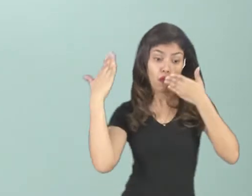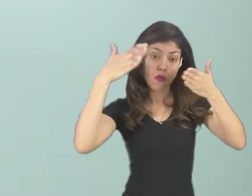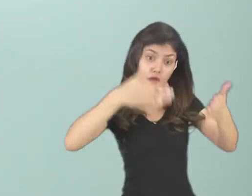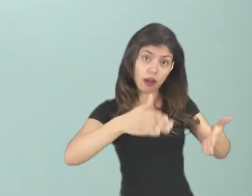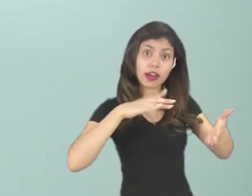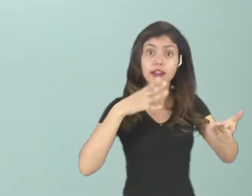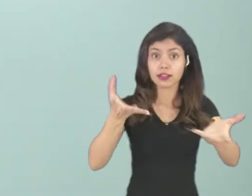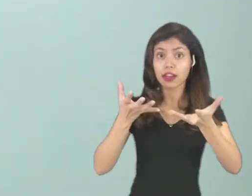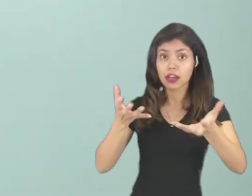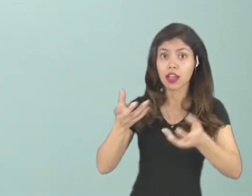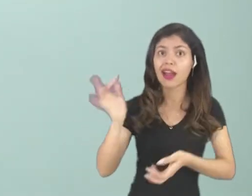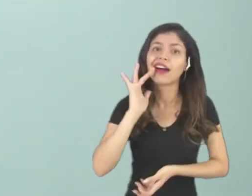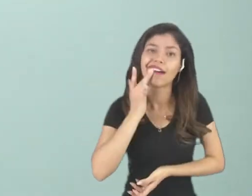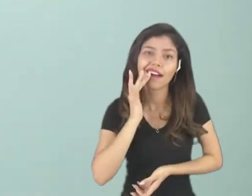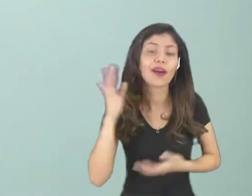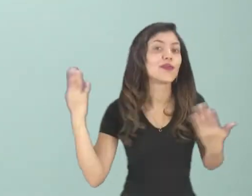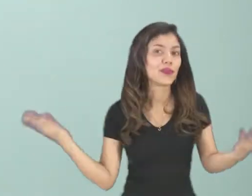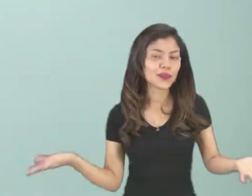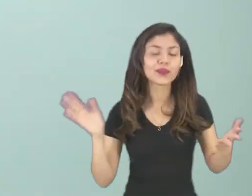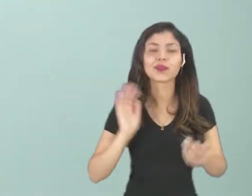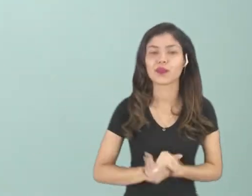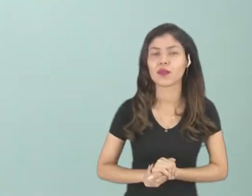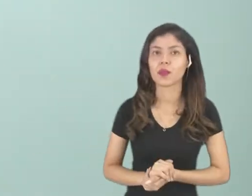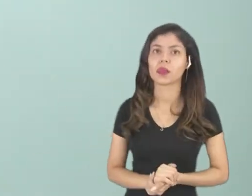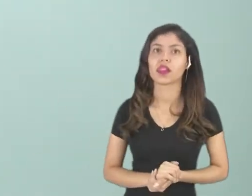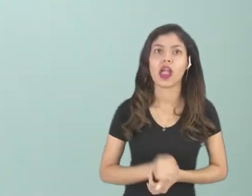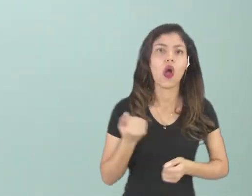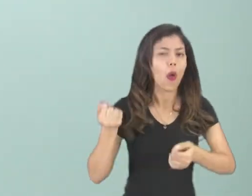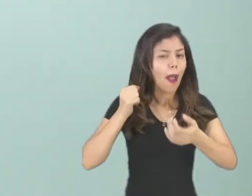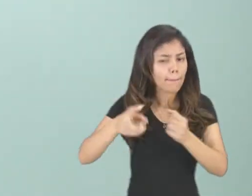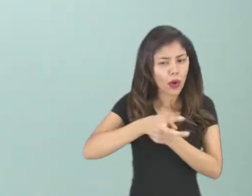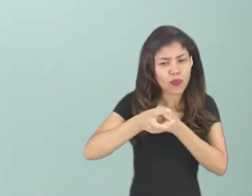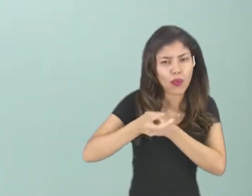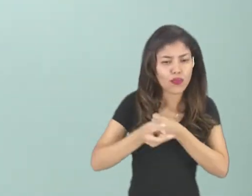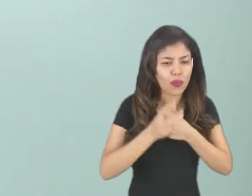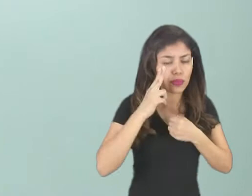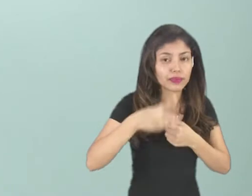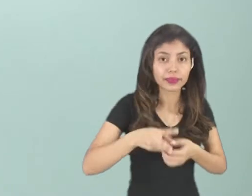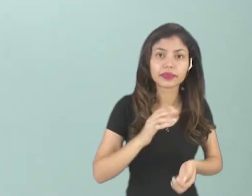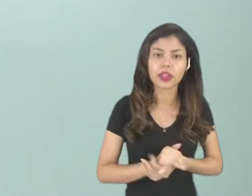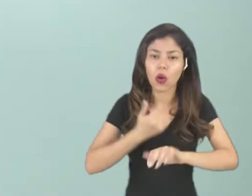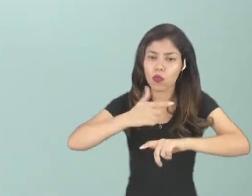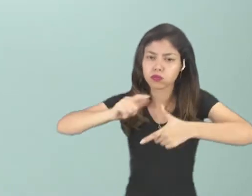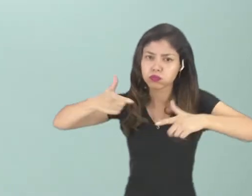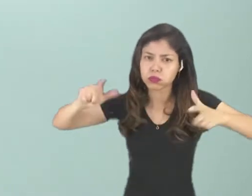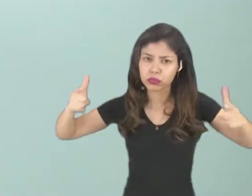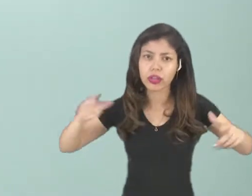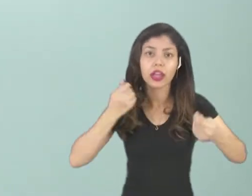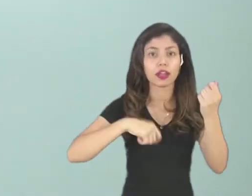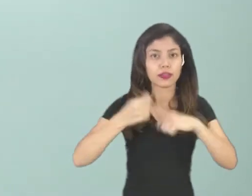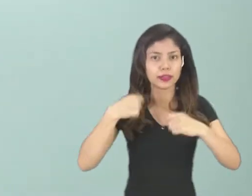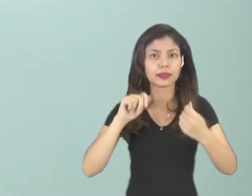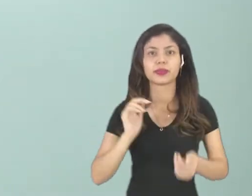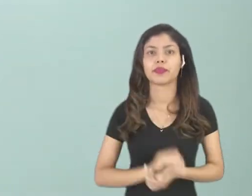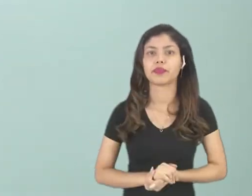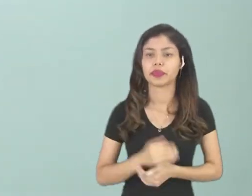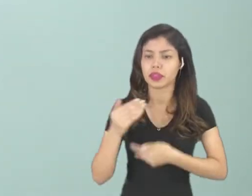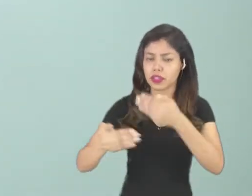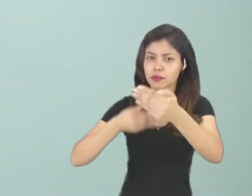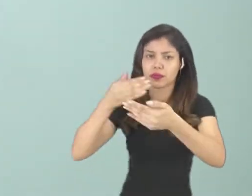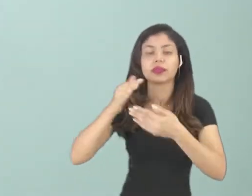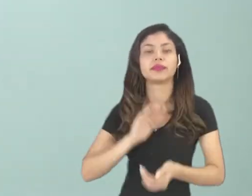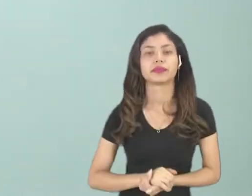que eles queriam era o ouro. Né? Então, com essas explorações aí foi aumentando e a economia foi se